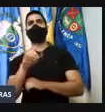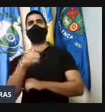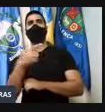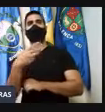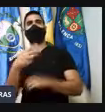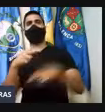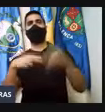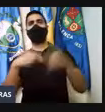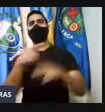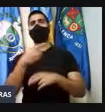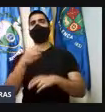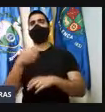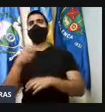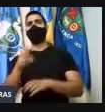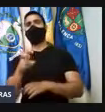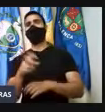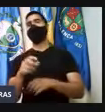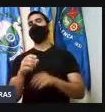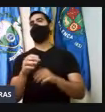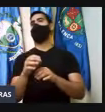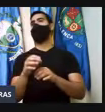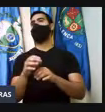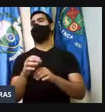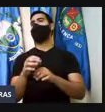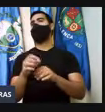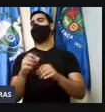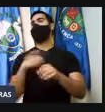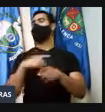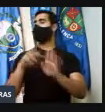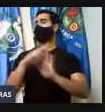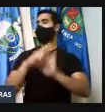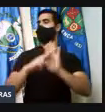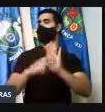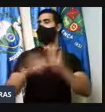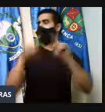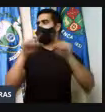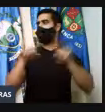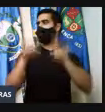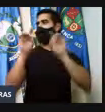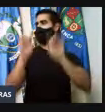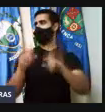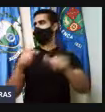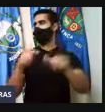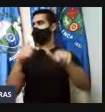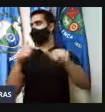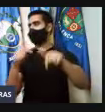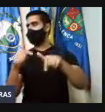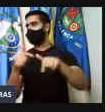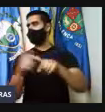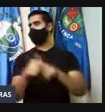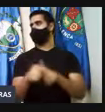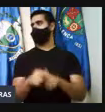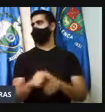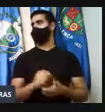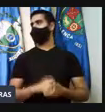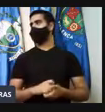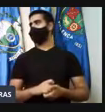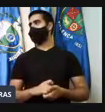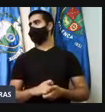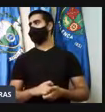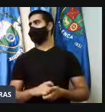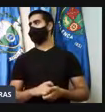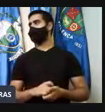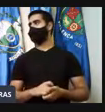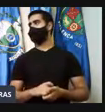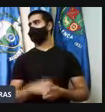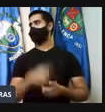de 2015, que normaliza o quadro especial de emprego de servidores públicos regidos